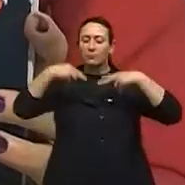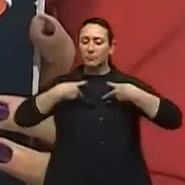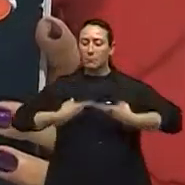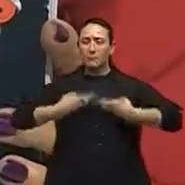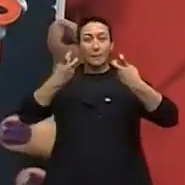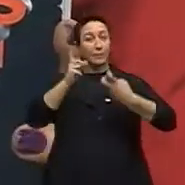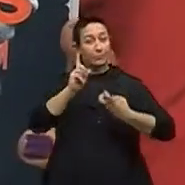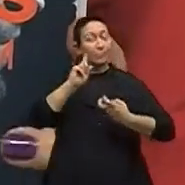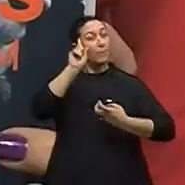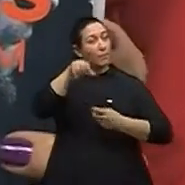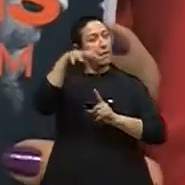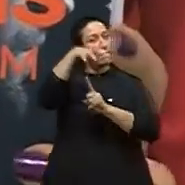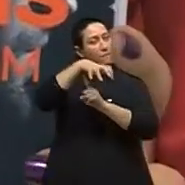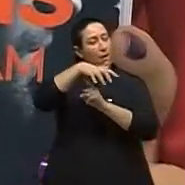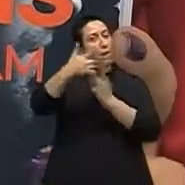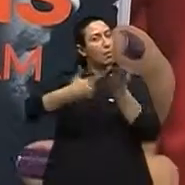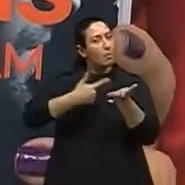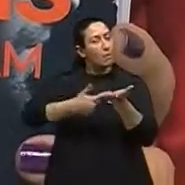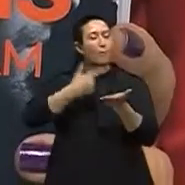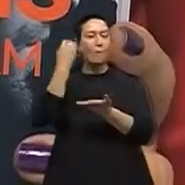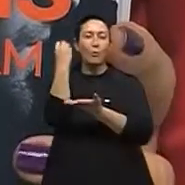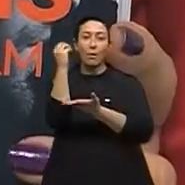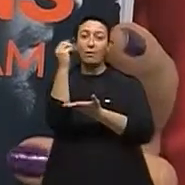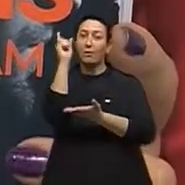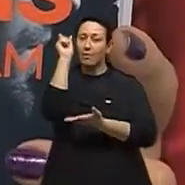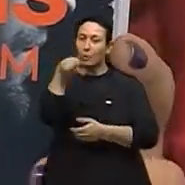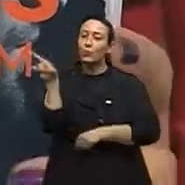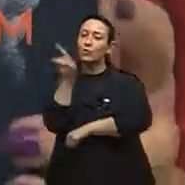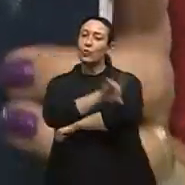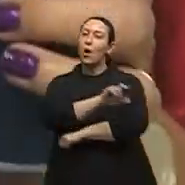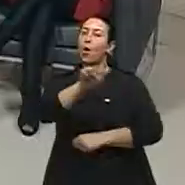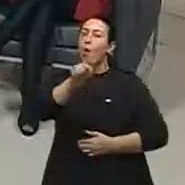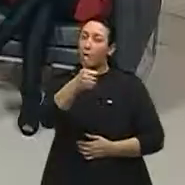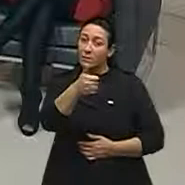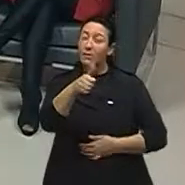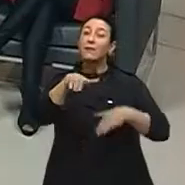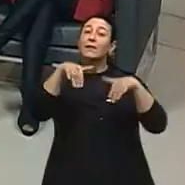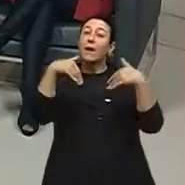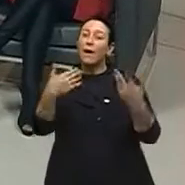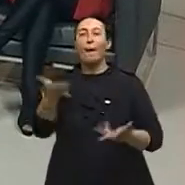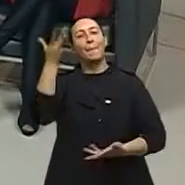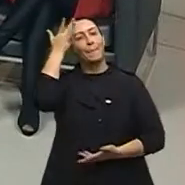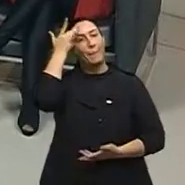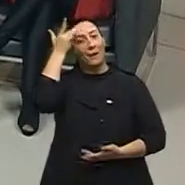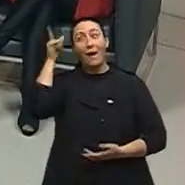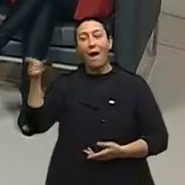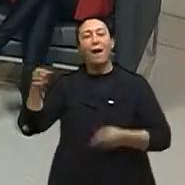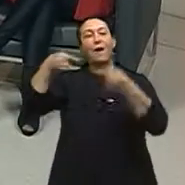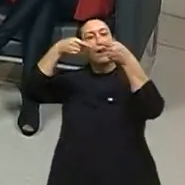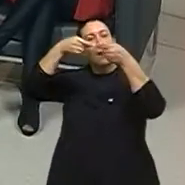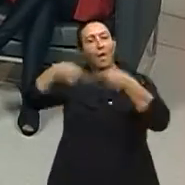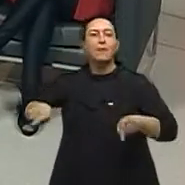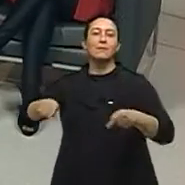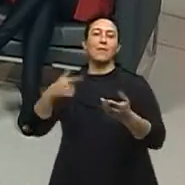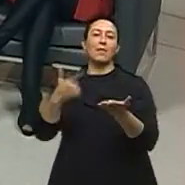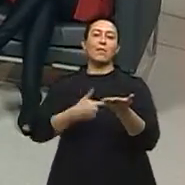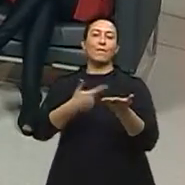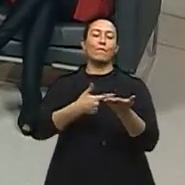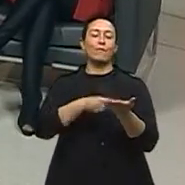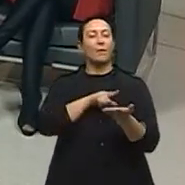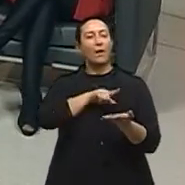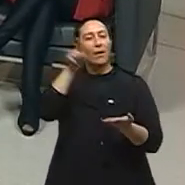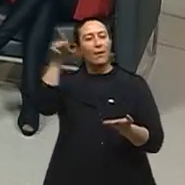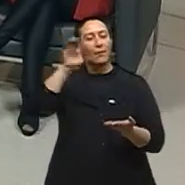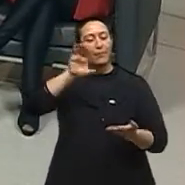sexagésima feira do livro de Porto Alegre no dia 11 e amanhã é que ela lança esse livro no clã lá